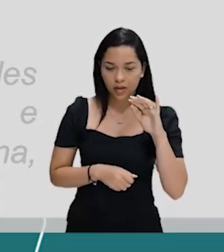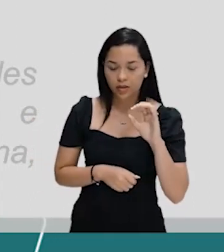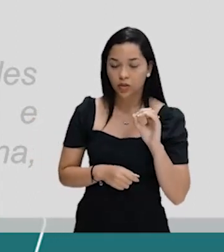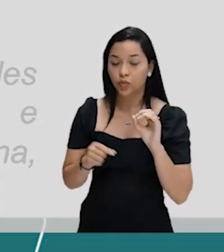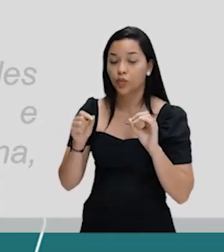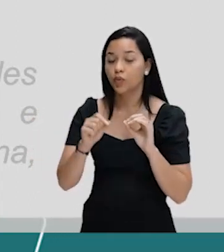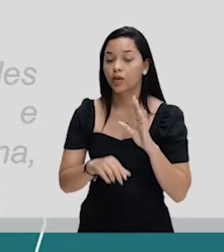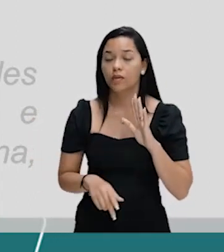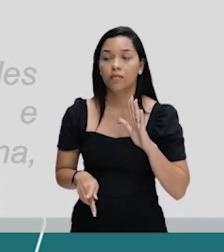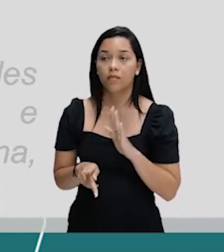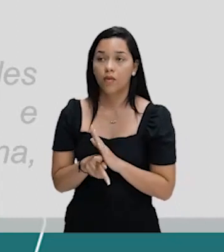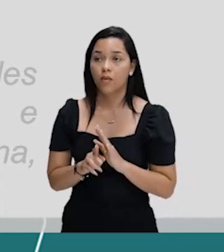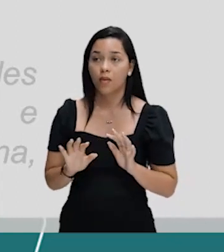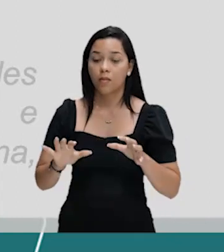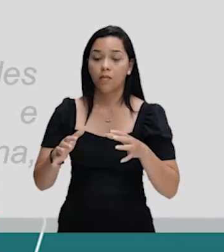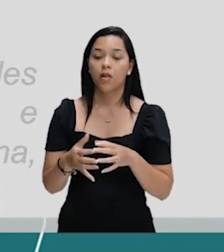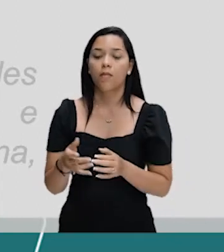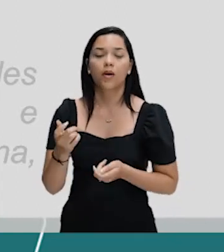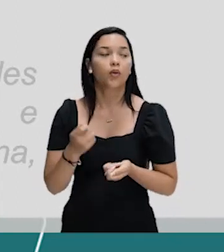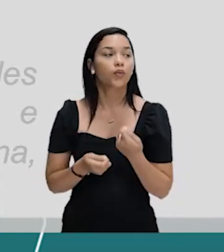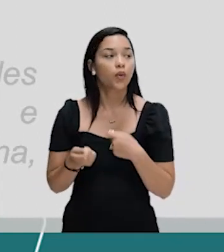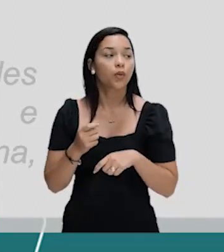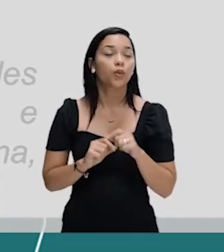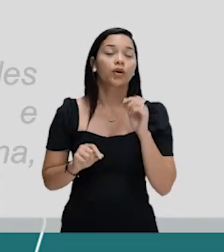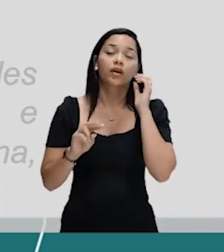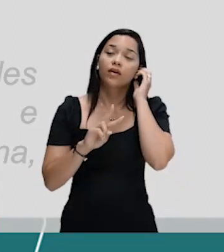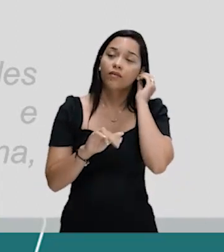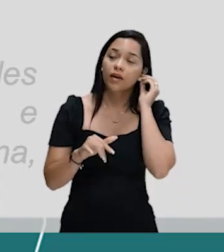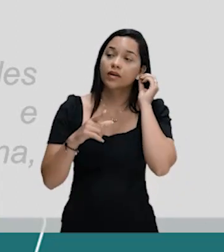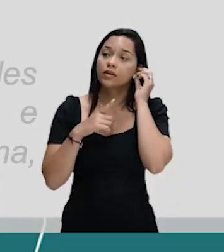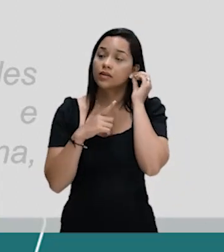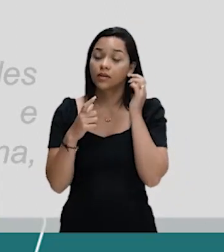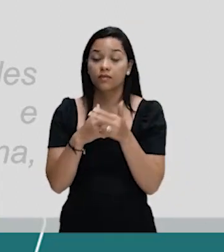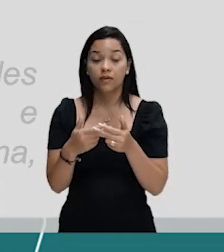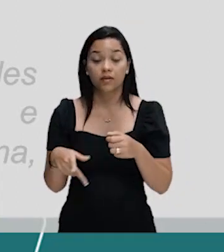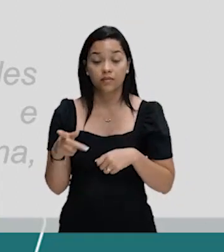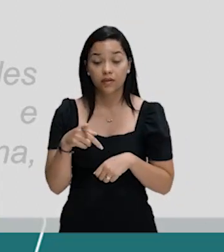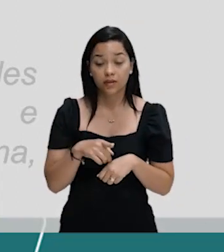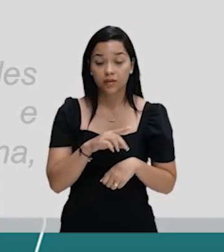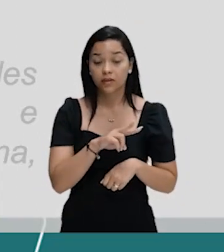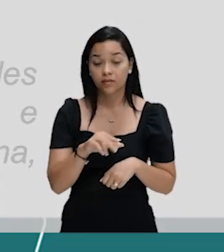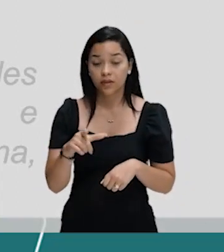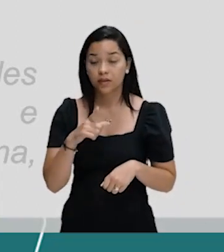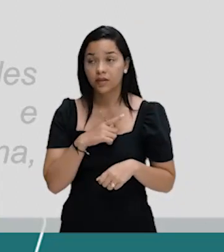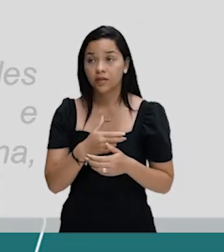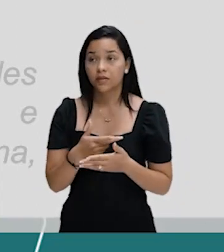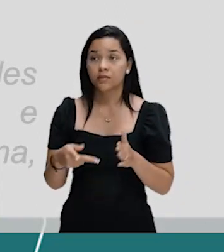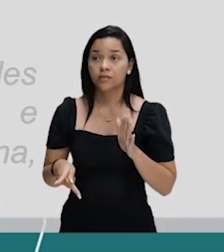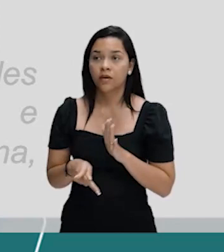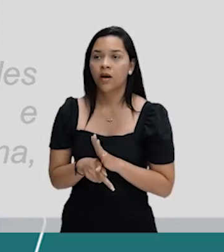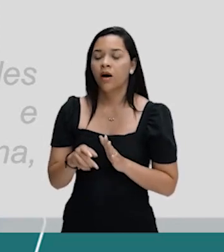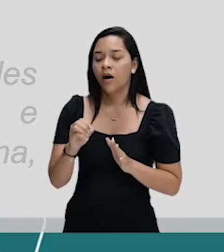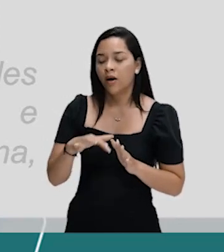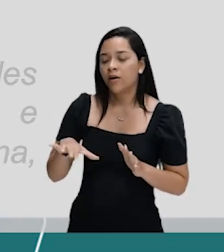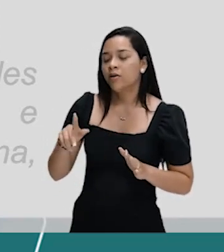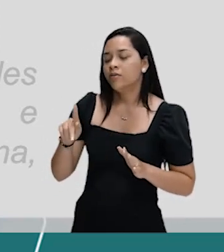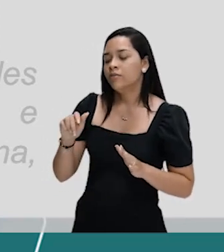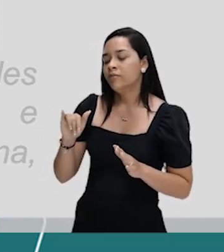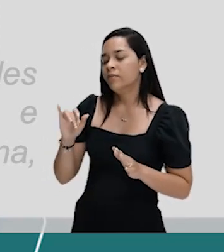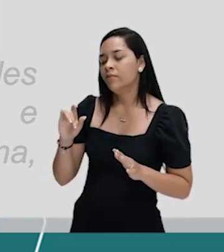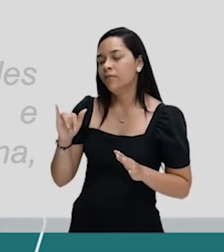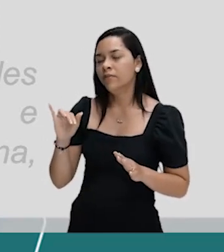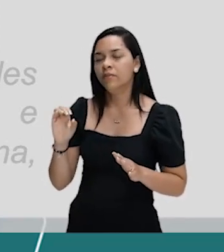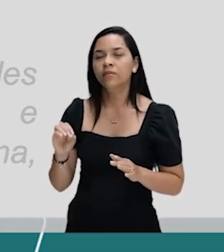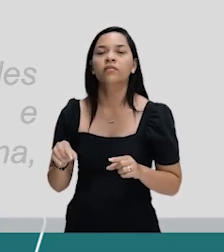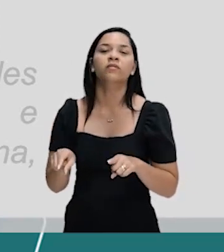característica marcante deste bloco econômico é que ele vai ser composto por países que vão ser banhados pelo Oceano Pacífico,